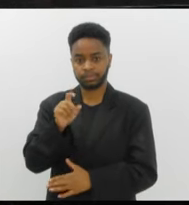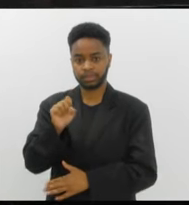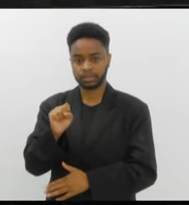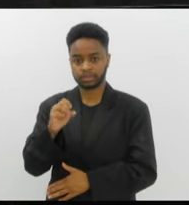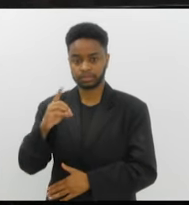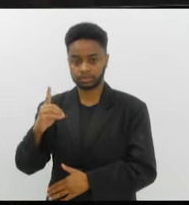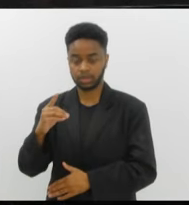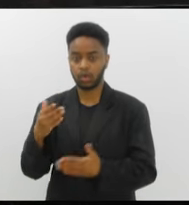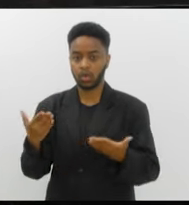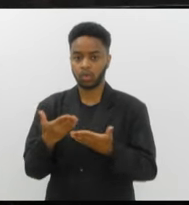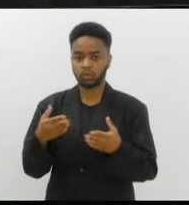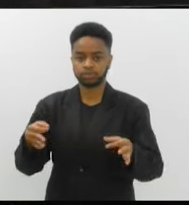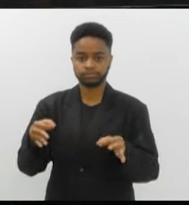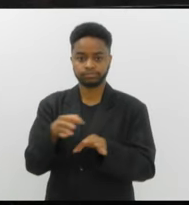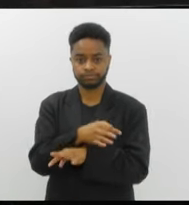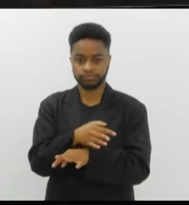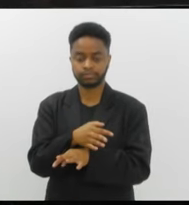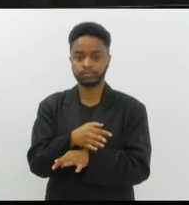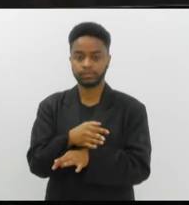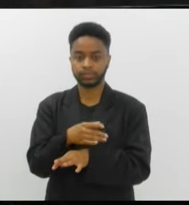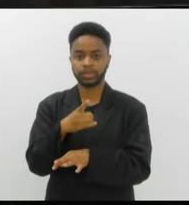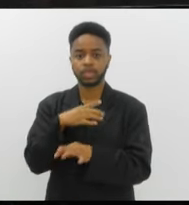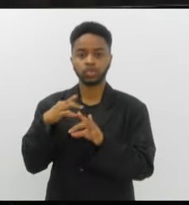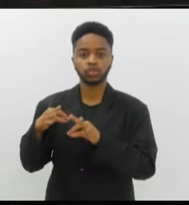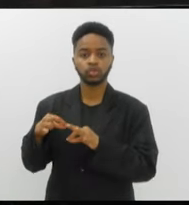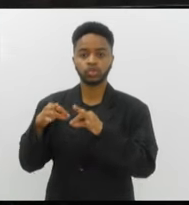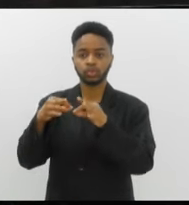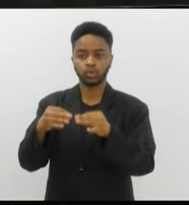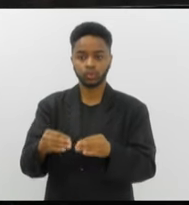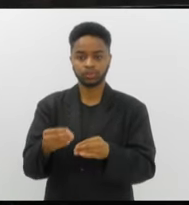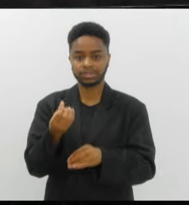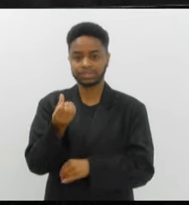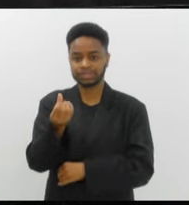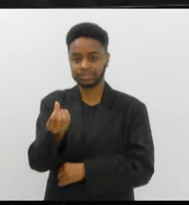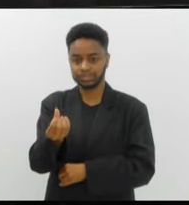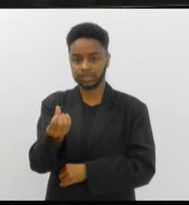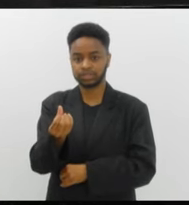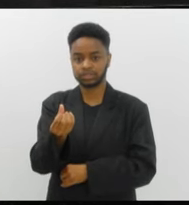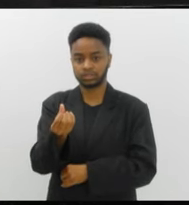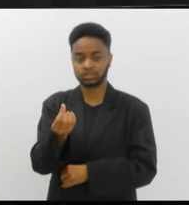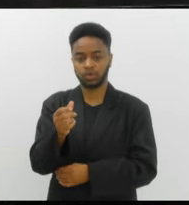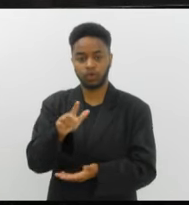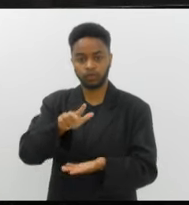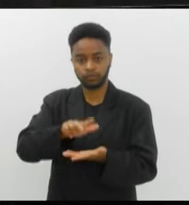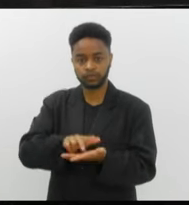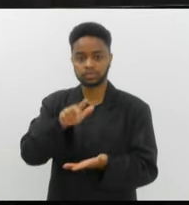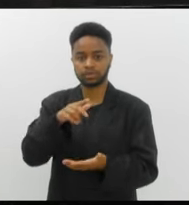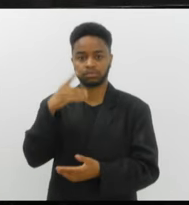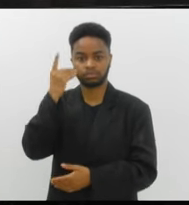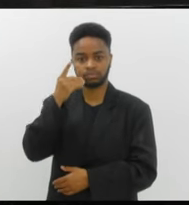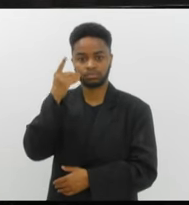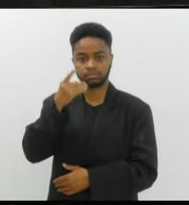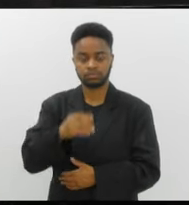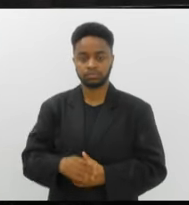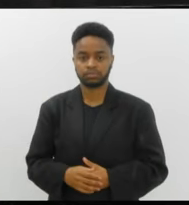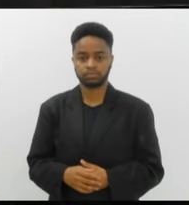está completa com todos os seus seis titulares.